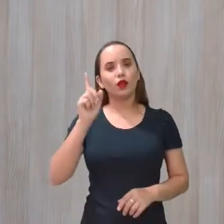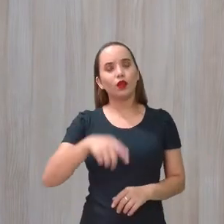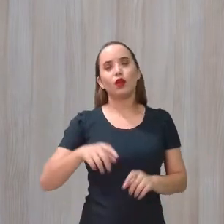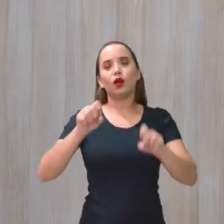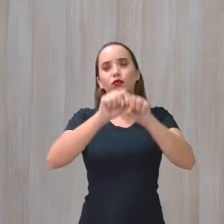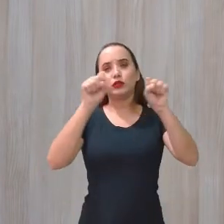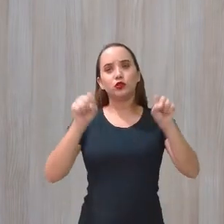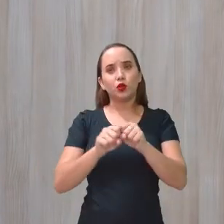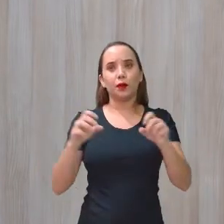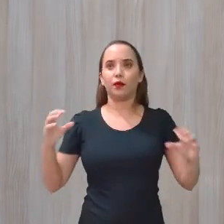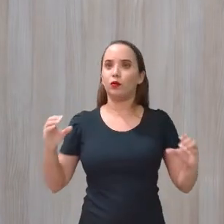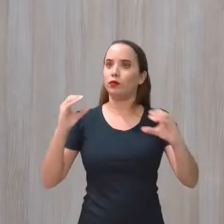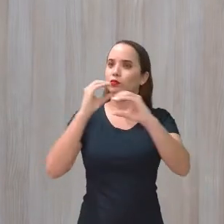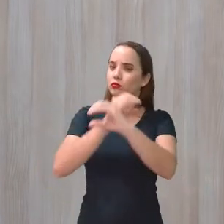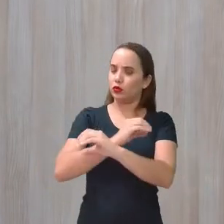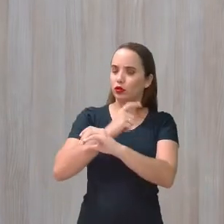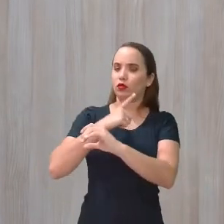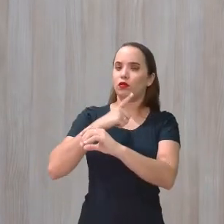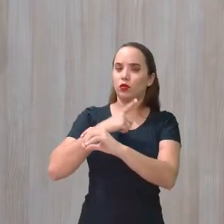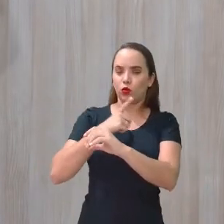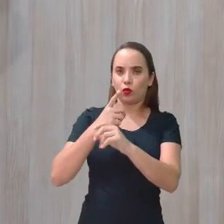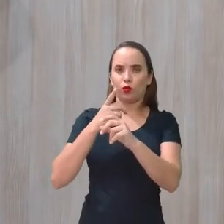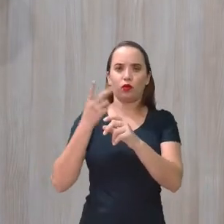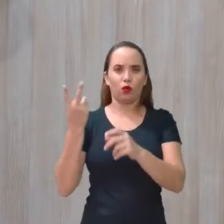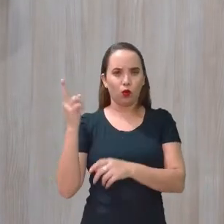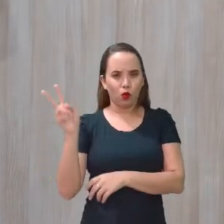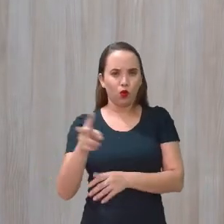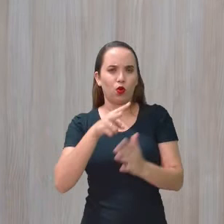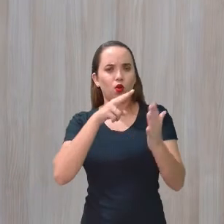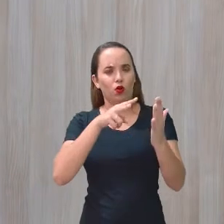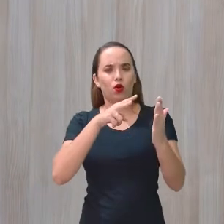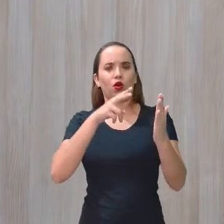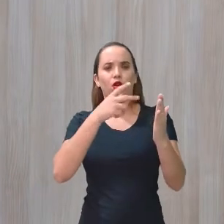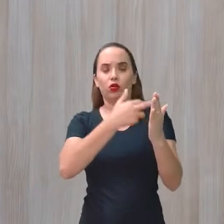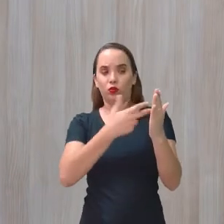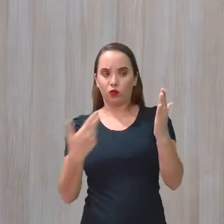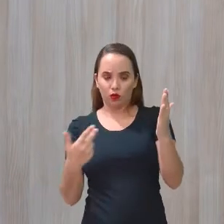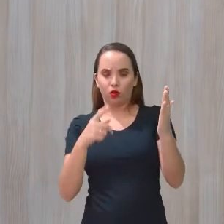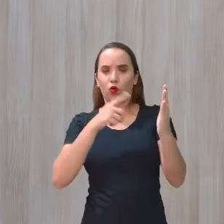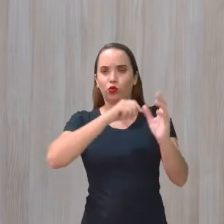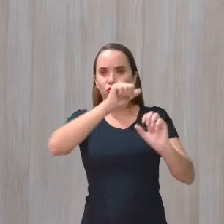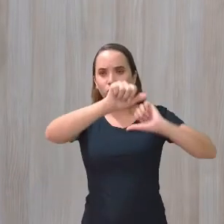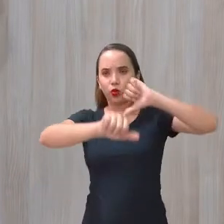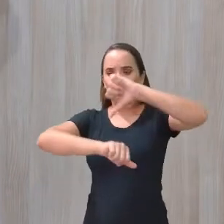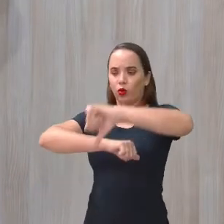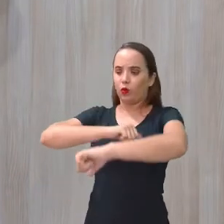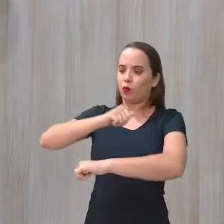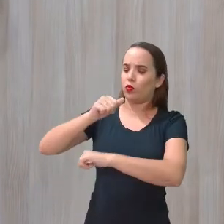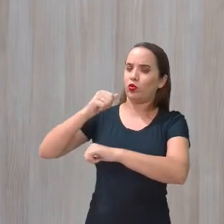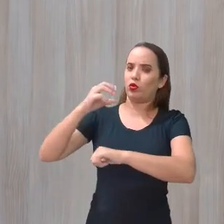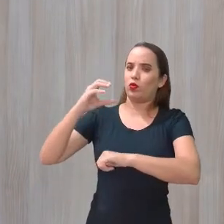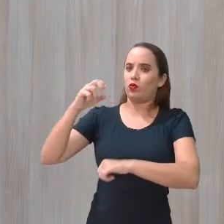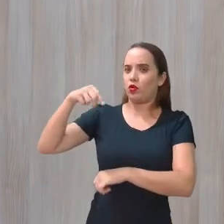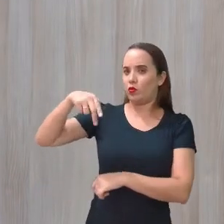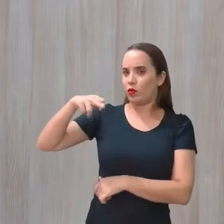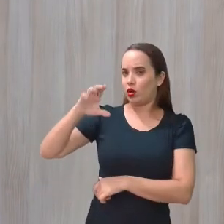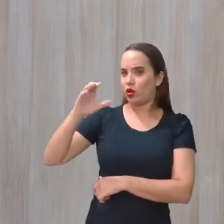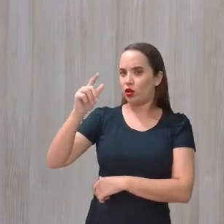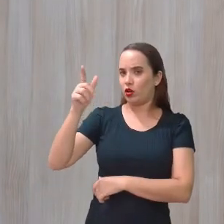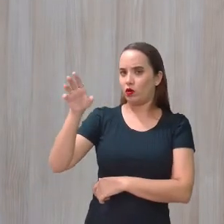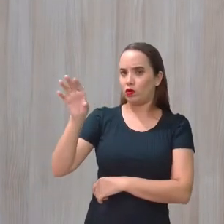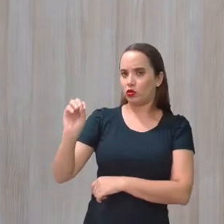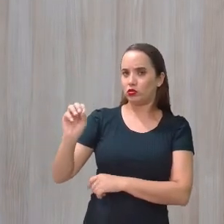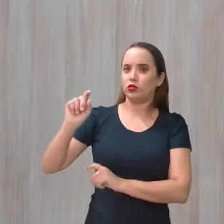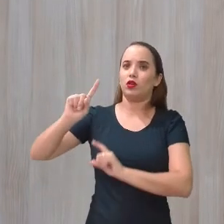solução completa, ou seja, eu estou vendo uma situação, eu estou transformando para uma equação e eu estou aplicando uma técnica